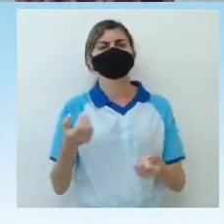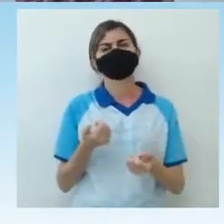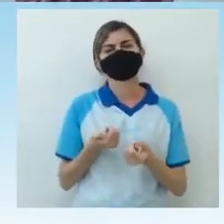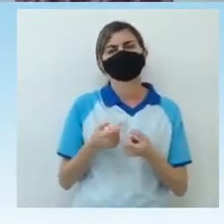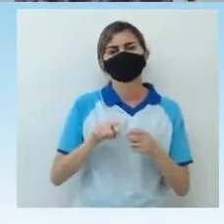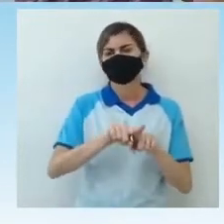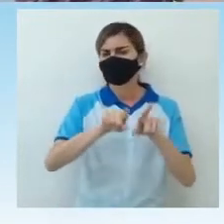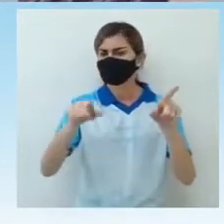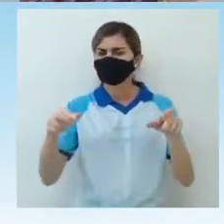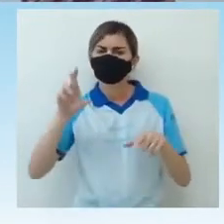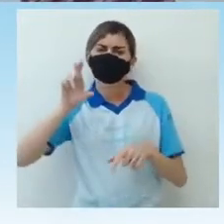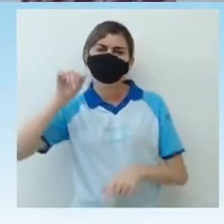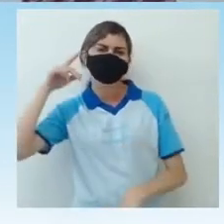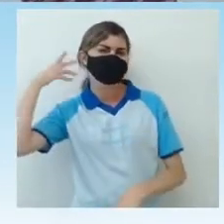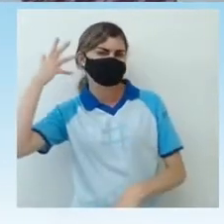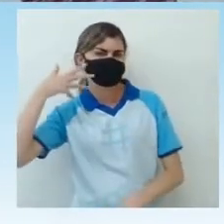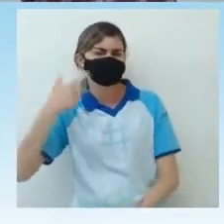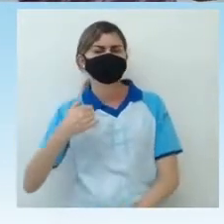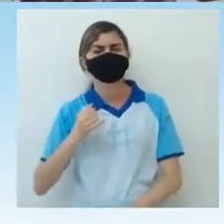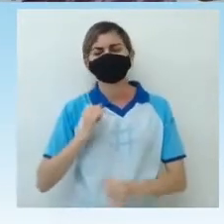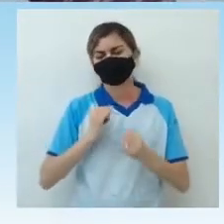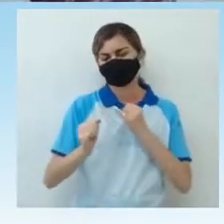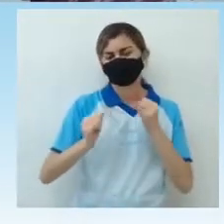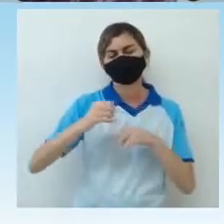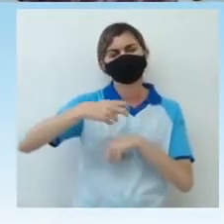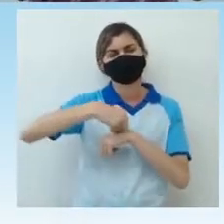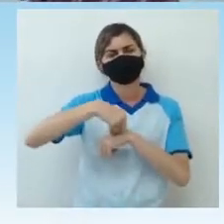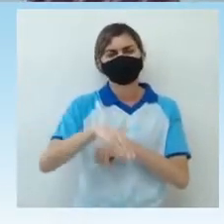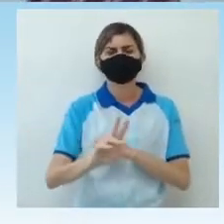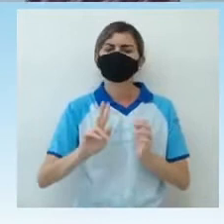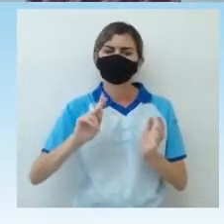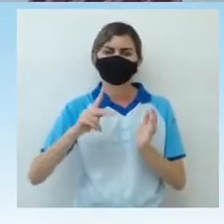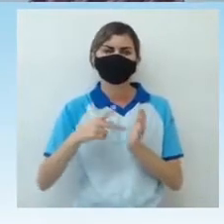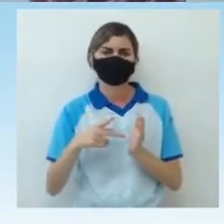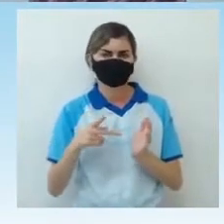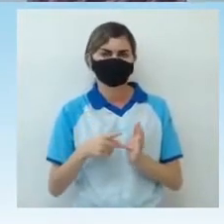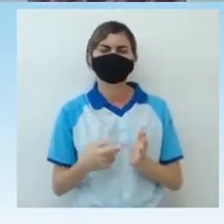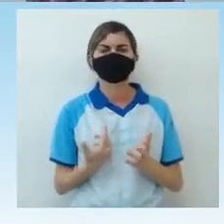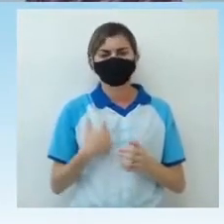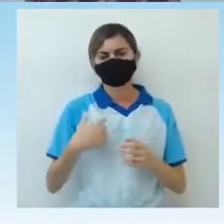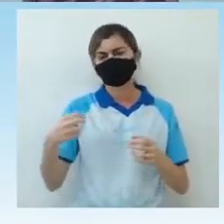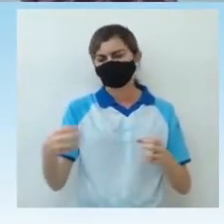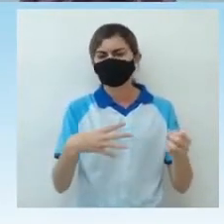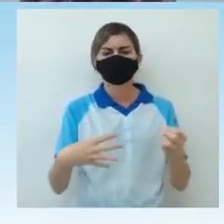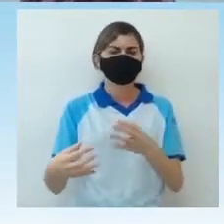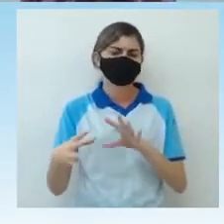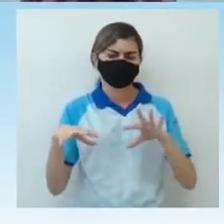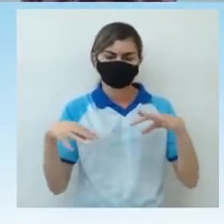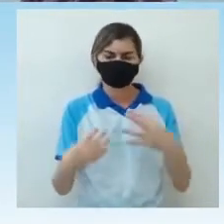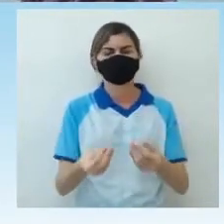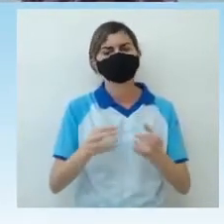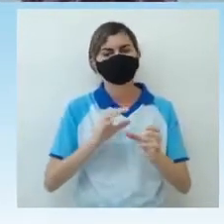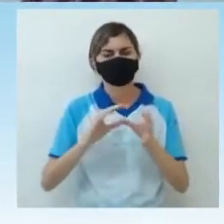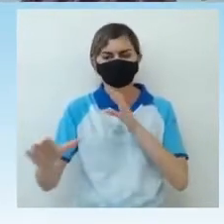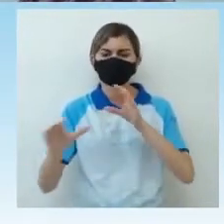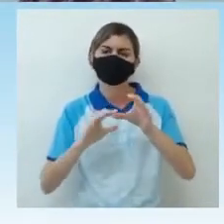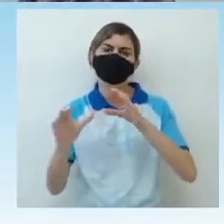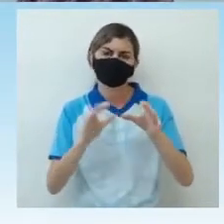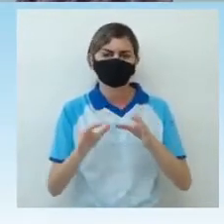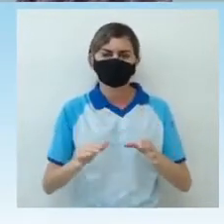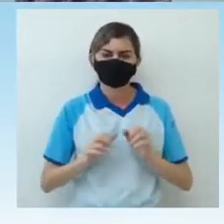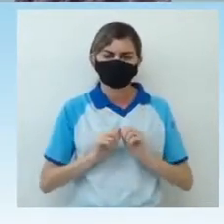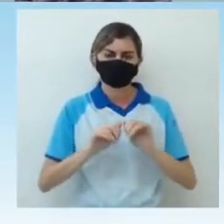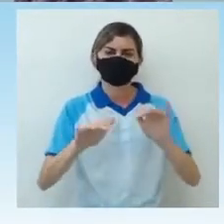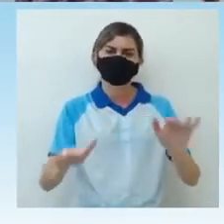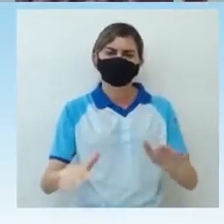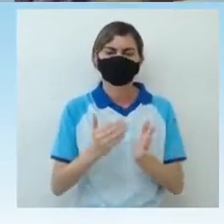midiáticas, o rádio e a internet, que vem para realmente dar a modernidade de todos esses meios de comunicação e disseminar